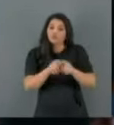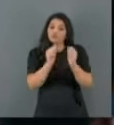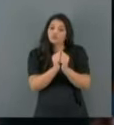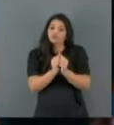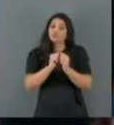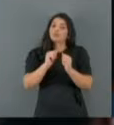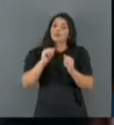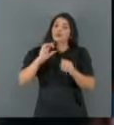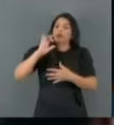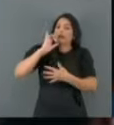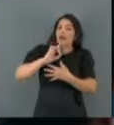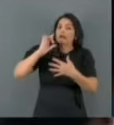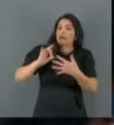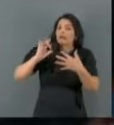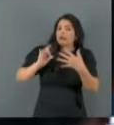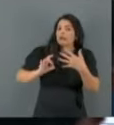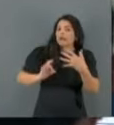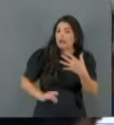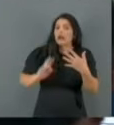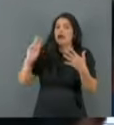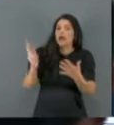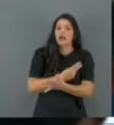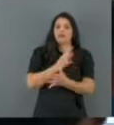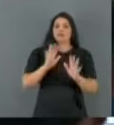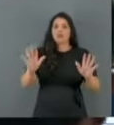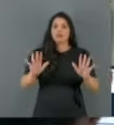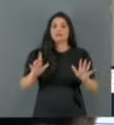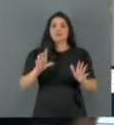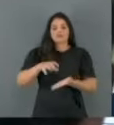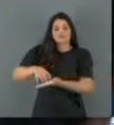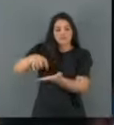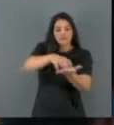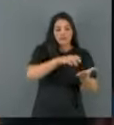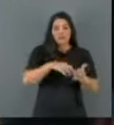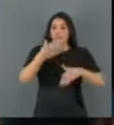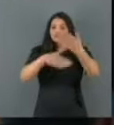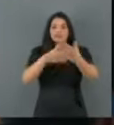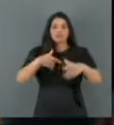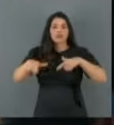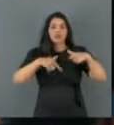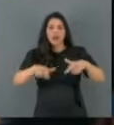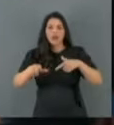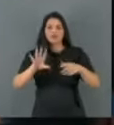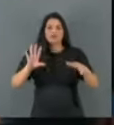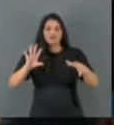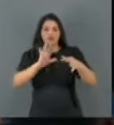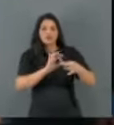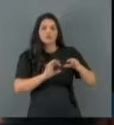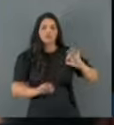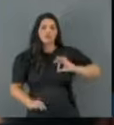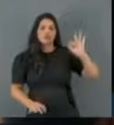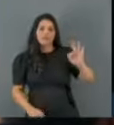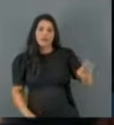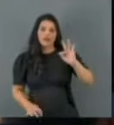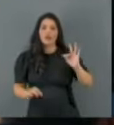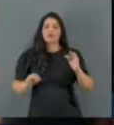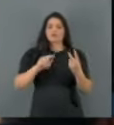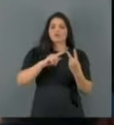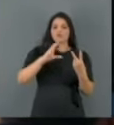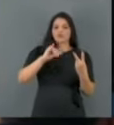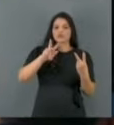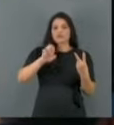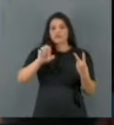não há nenhuma questão com relação a isso, as FICOS estão em plena operação, só que as operações integradas entre a Polícia Federal, a Polícia Civil,